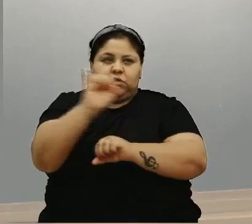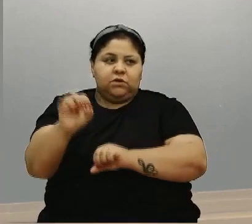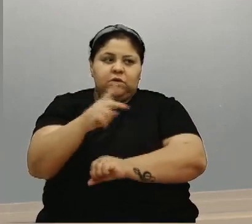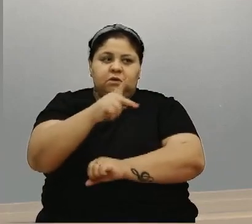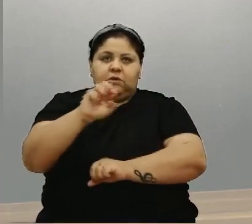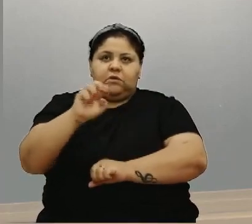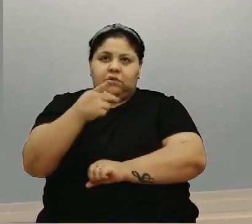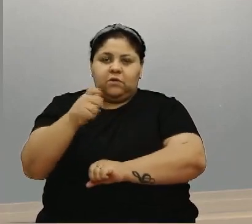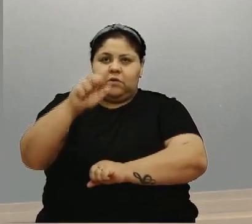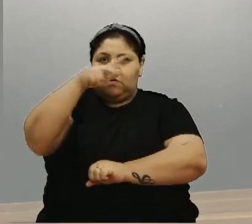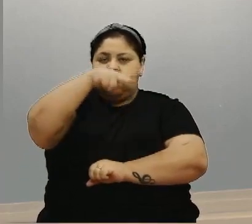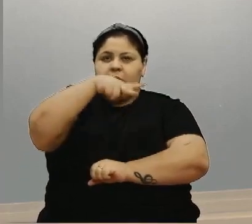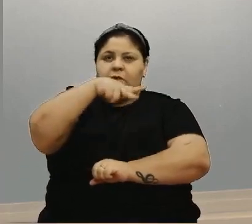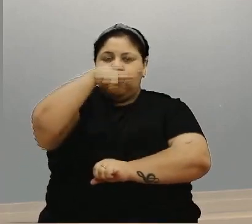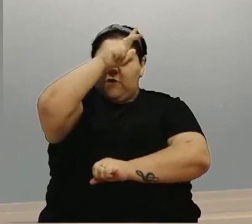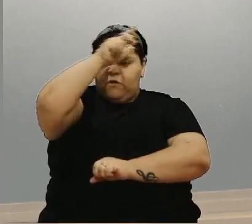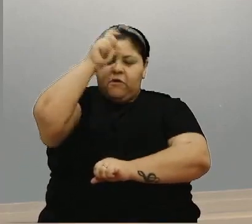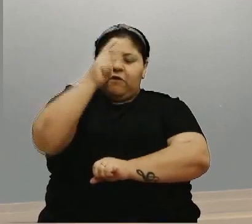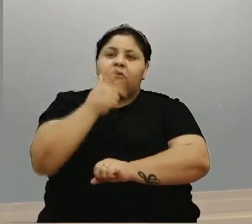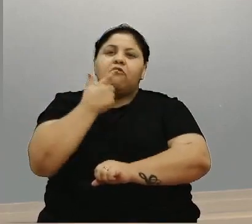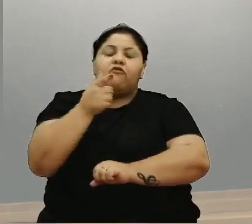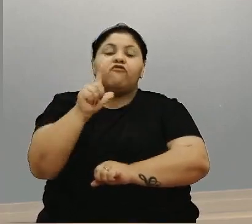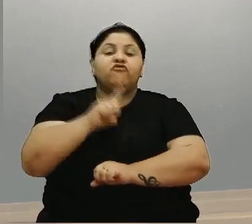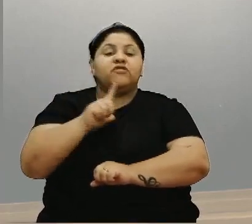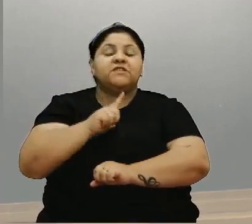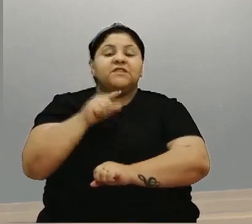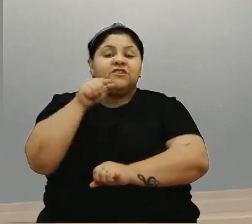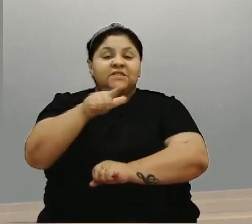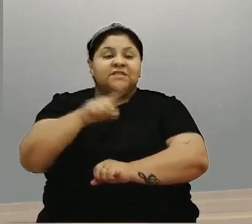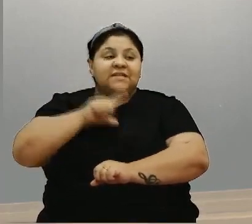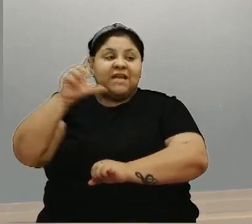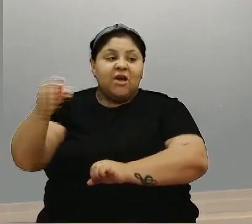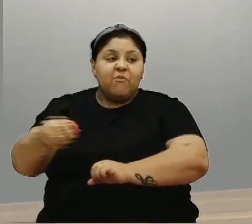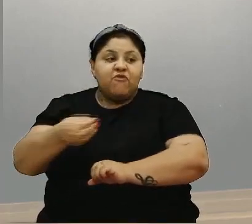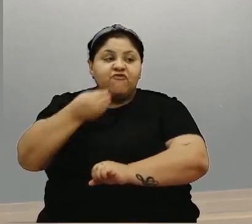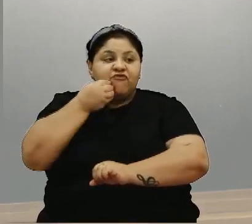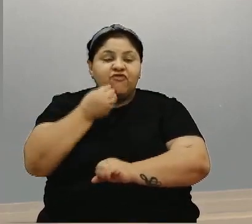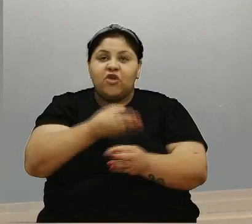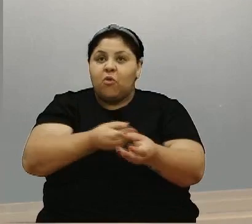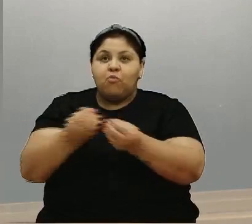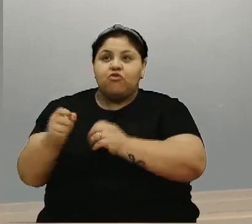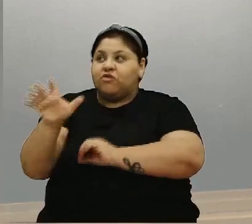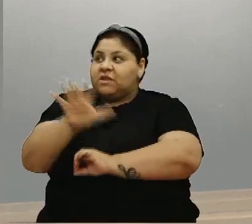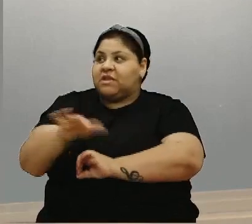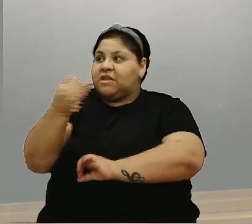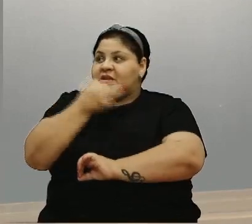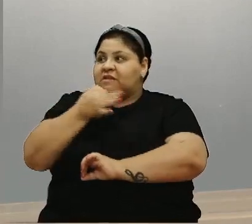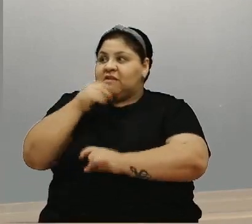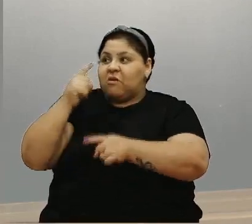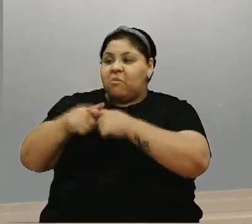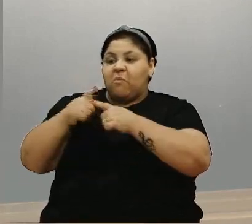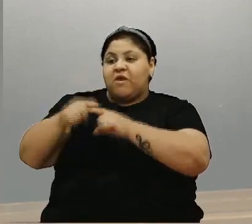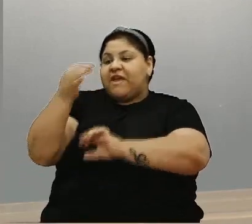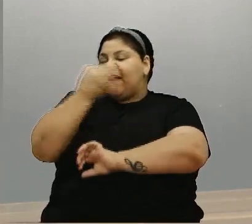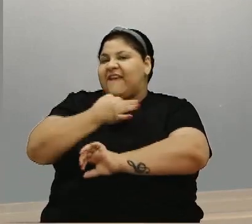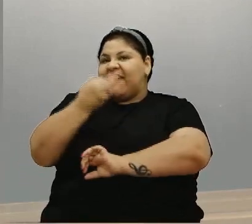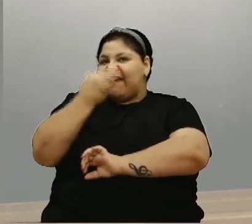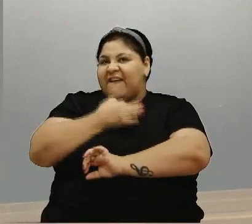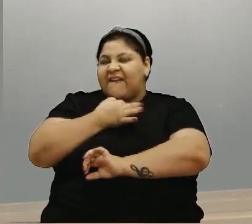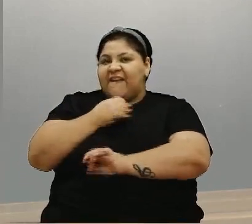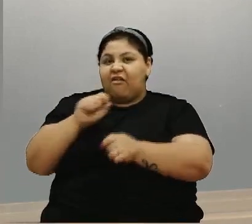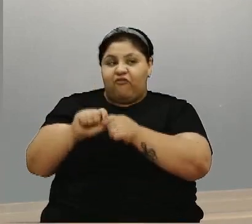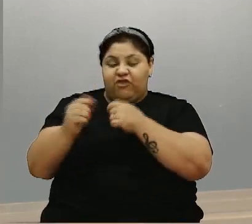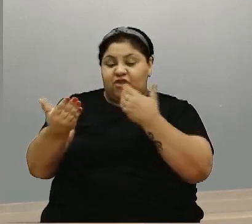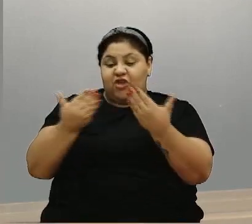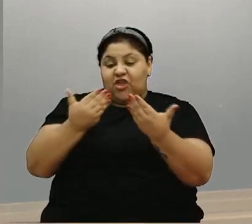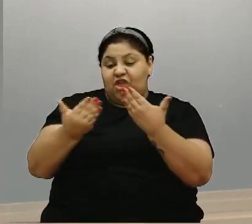era prefeito, ele falou assim: vocês têm que aproveitar muito a área de Caxias, porque Caxias, ele fez uma